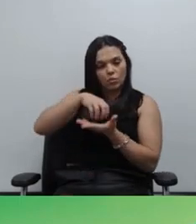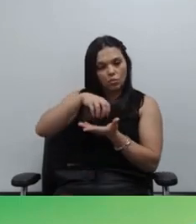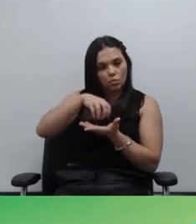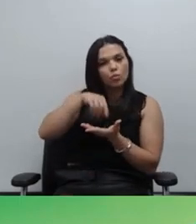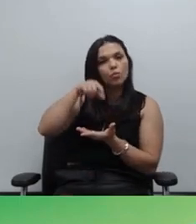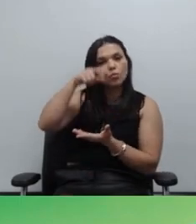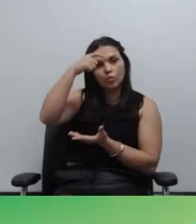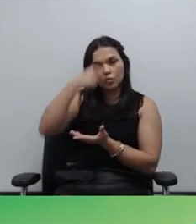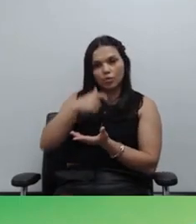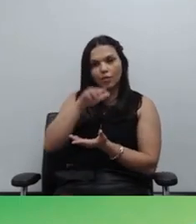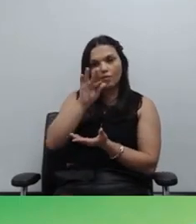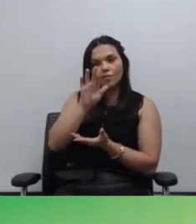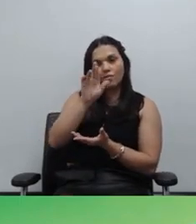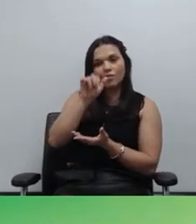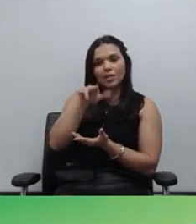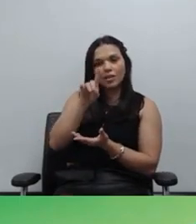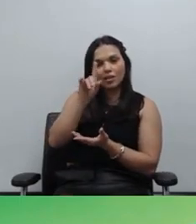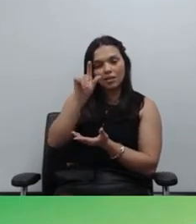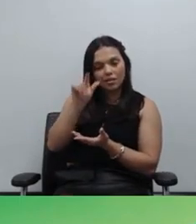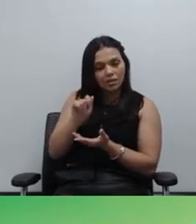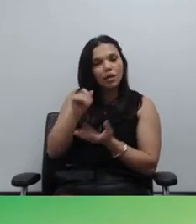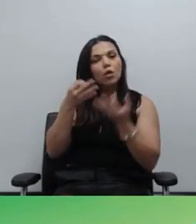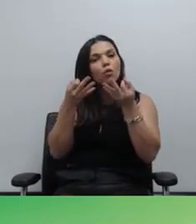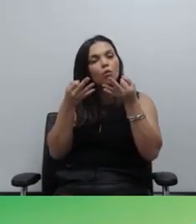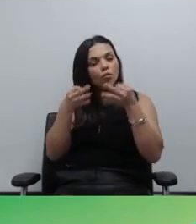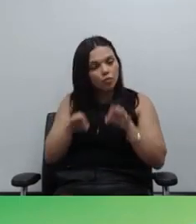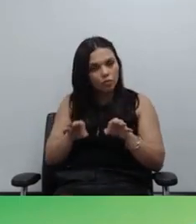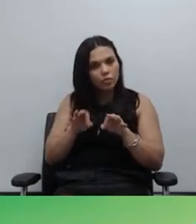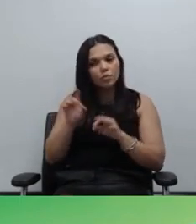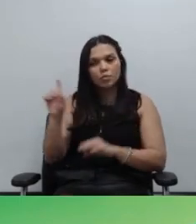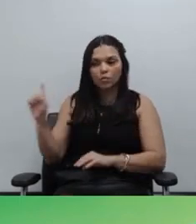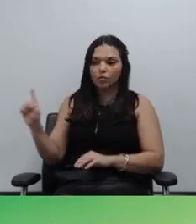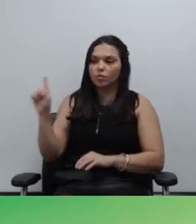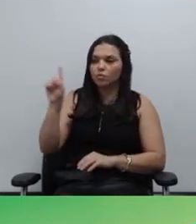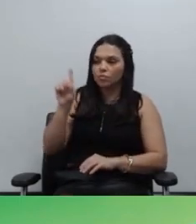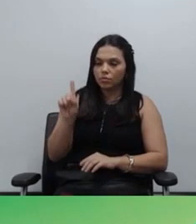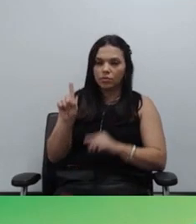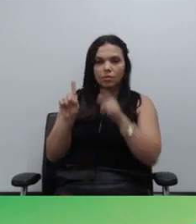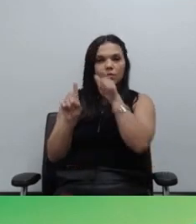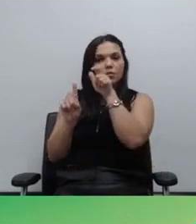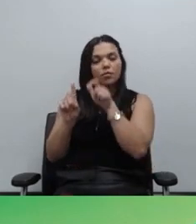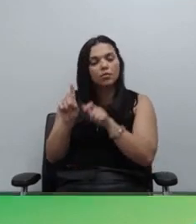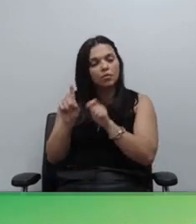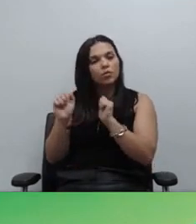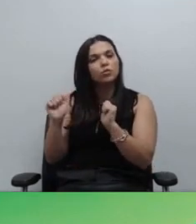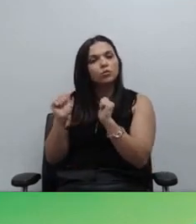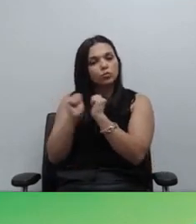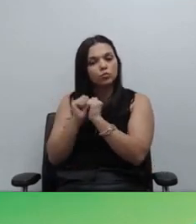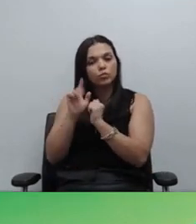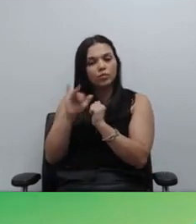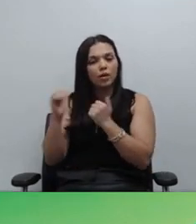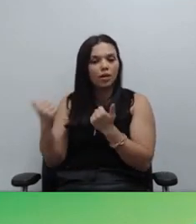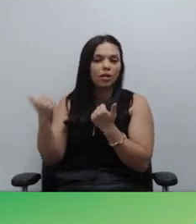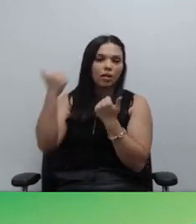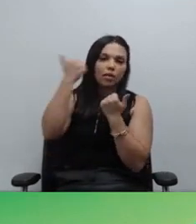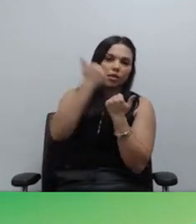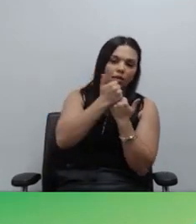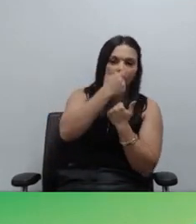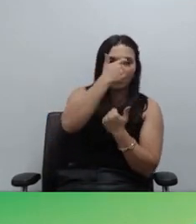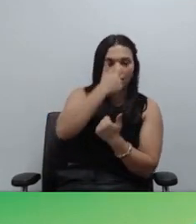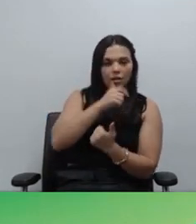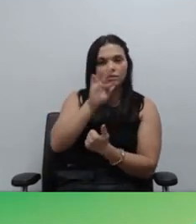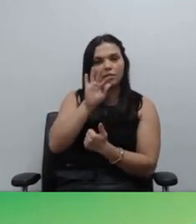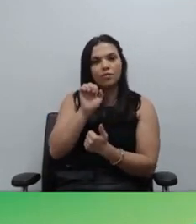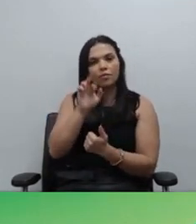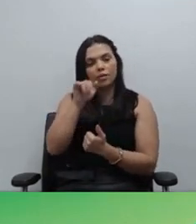confirmou que a integrante do núcleo, um integrante do núcleo substituirá a interessada.